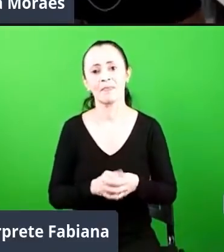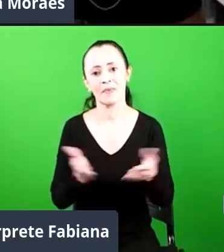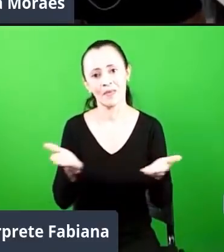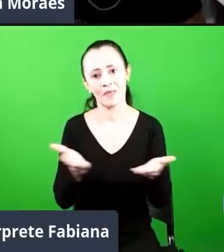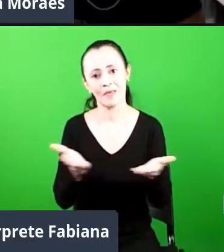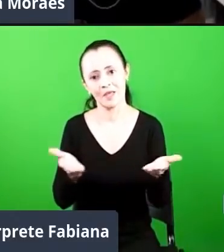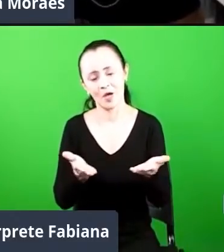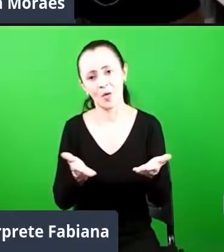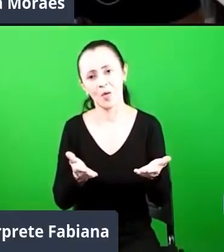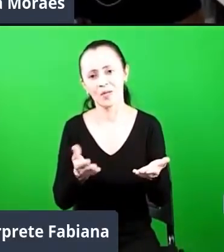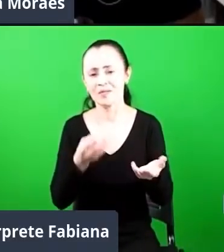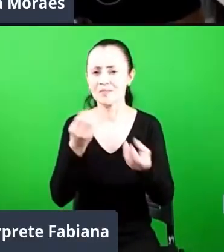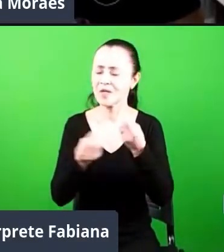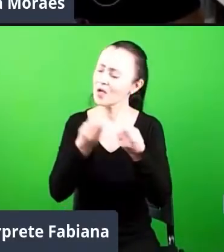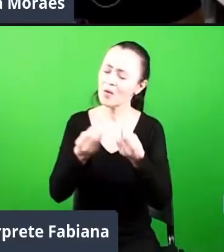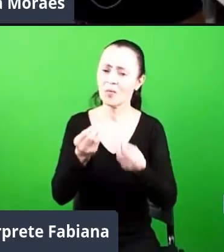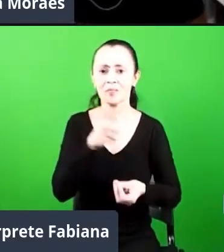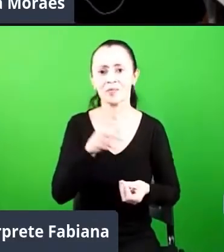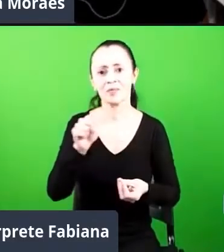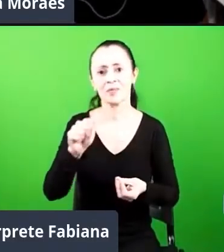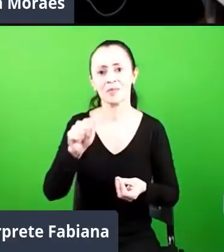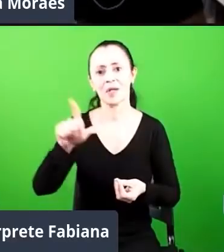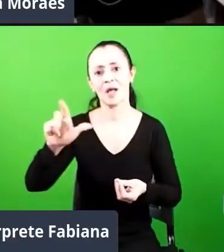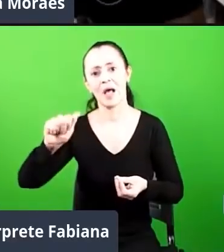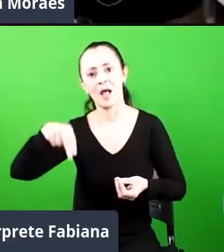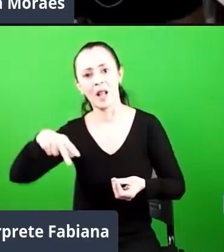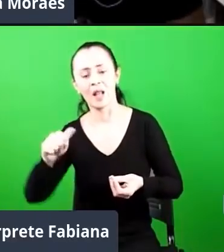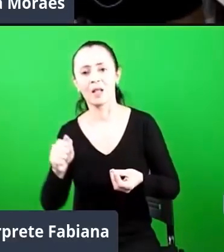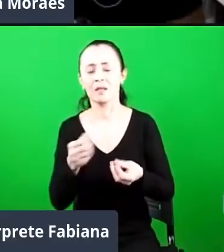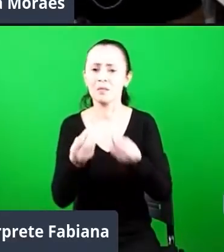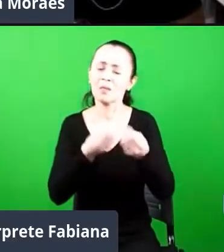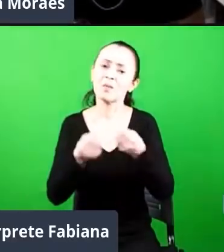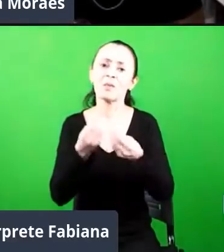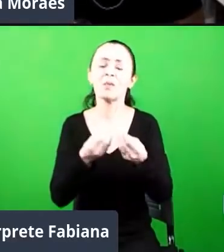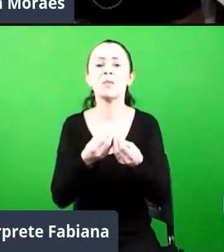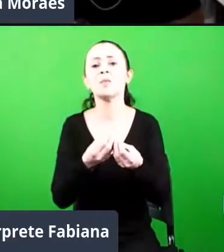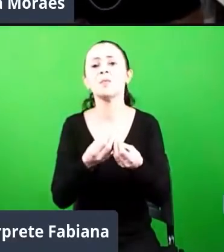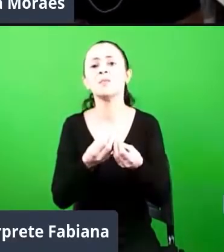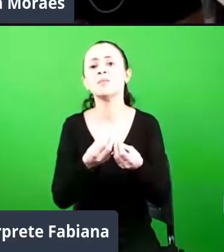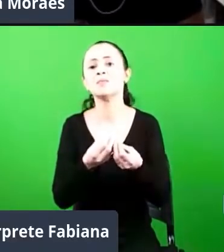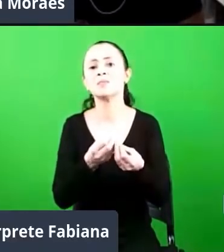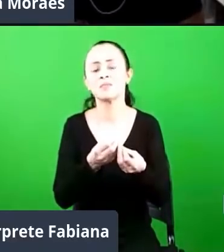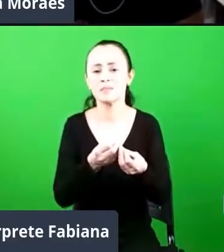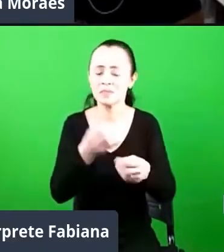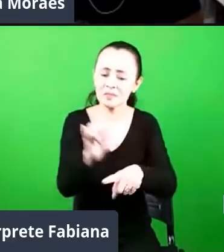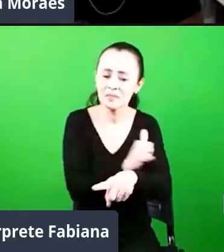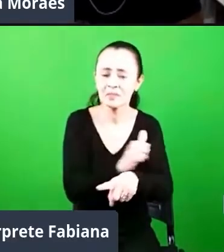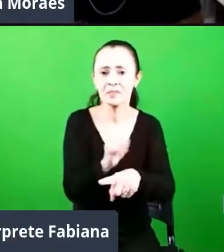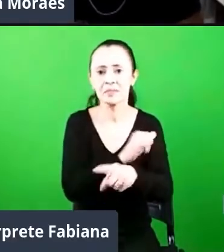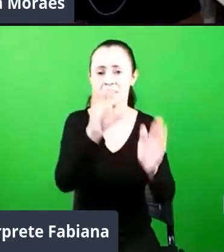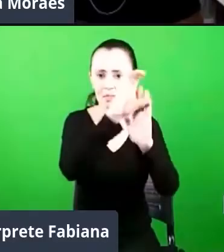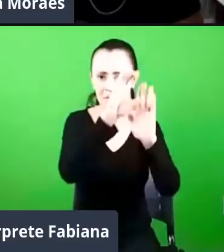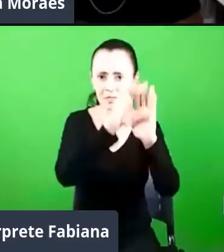que você, professora Alana, tem realizado as suas estratégias de seleção de conteúdos para esse